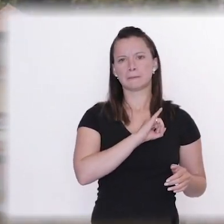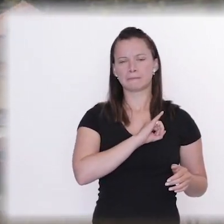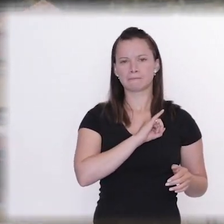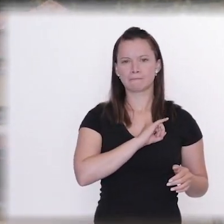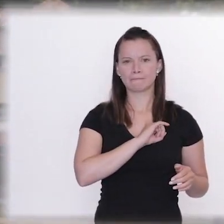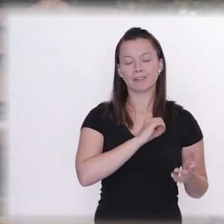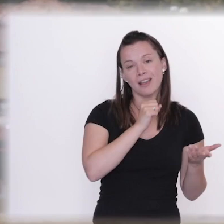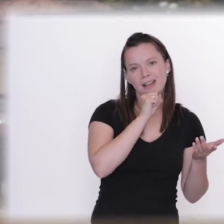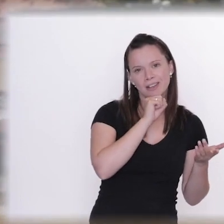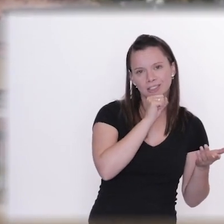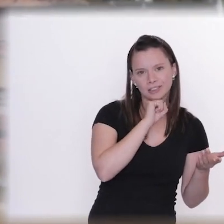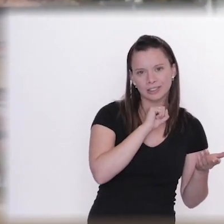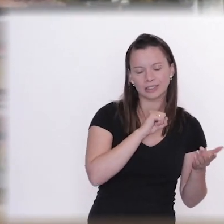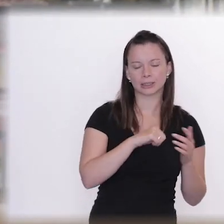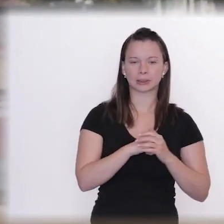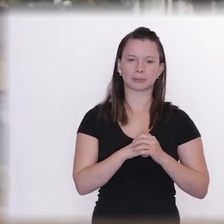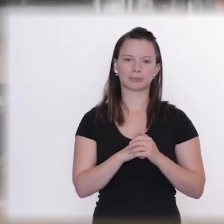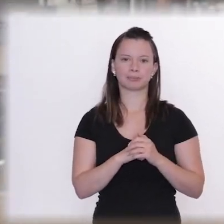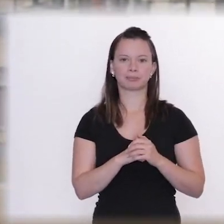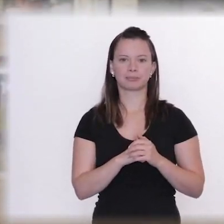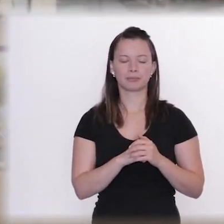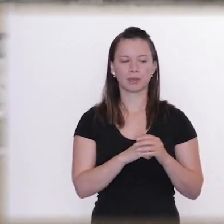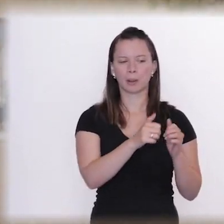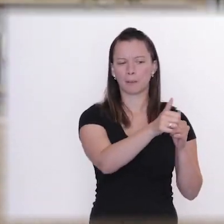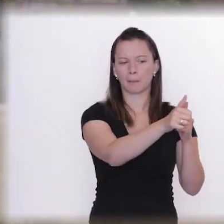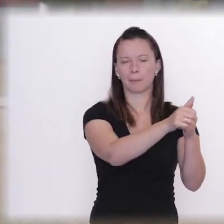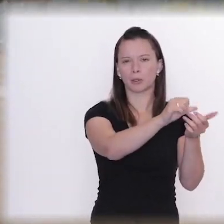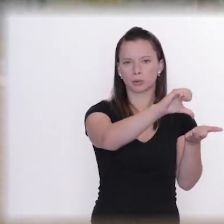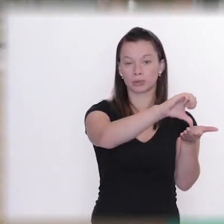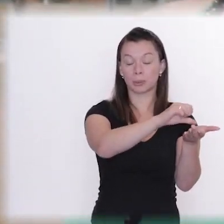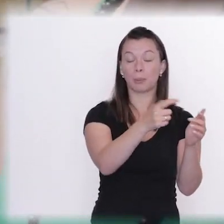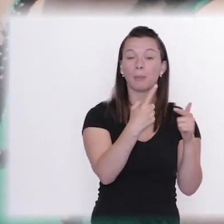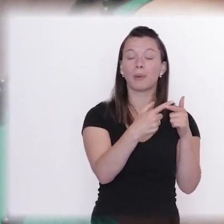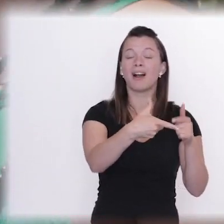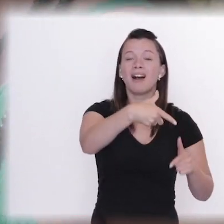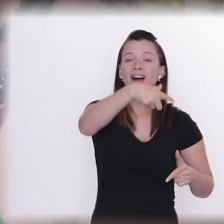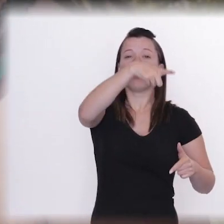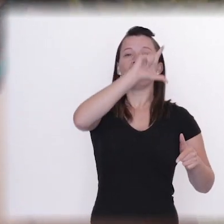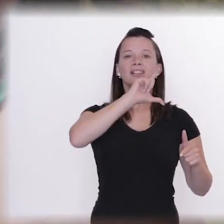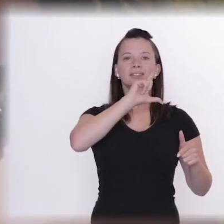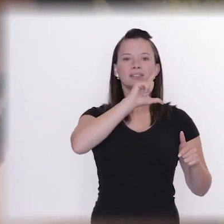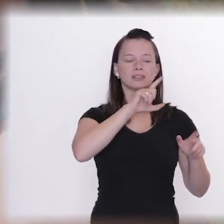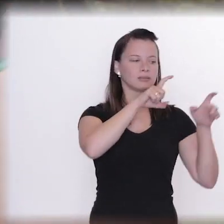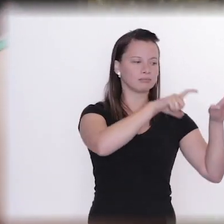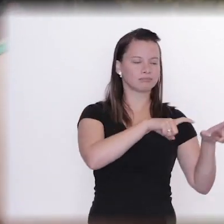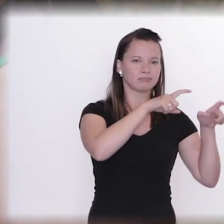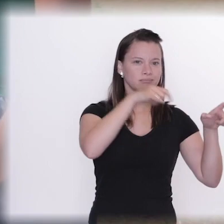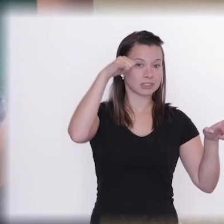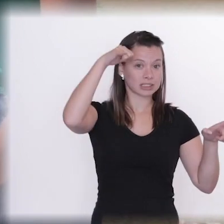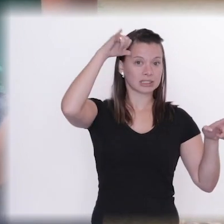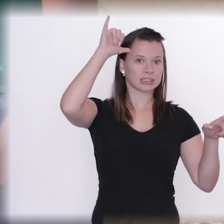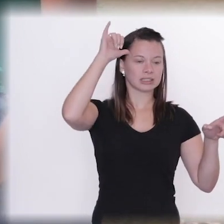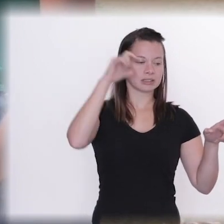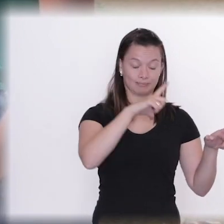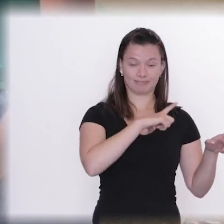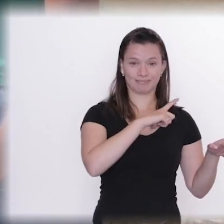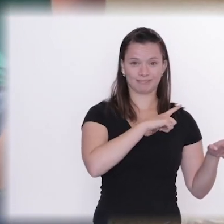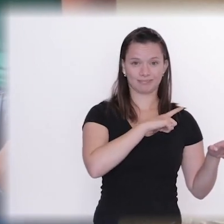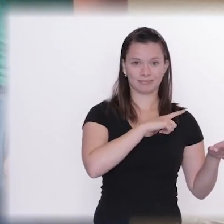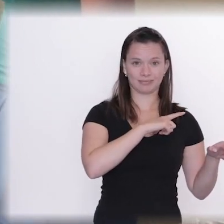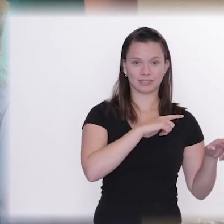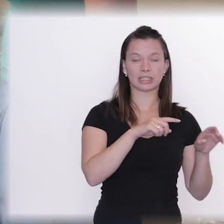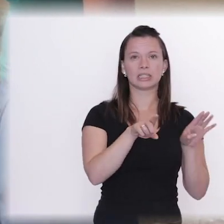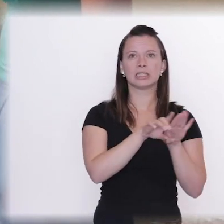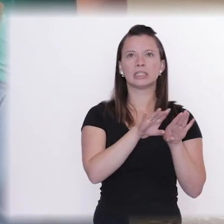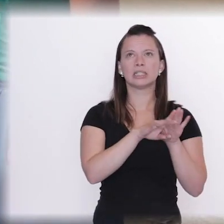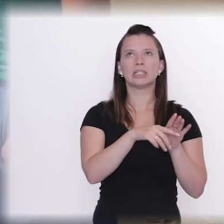também começa a existir a partir do loteamento das fazendas que tinham aqui, né? Mas também tem toda uma Itaquera que é a Itaquera anterior, né,